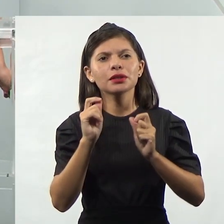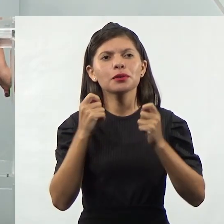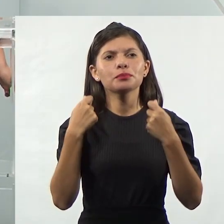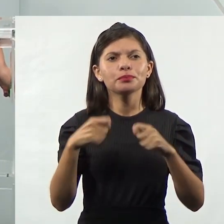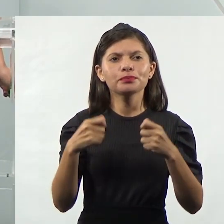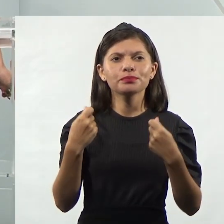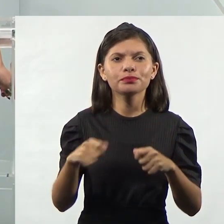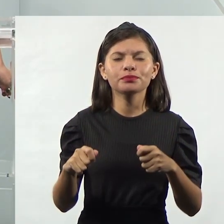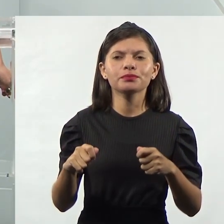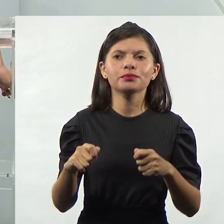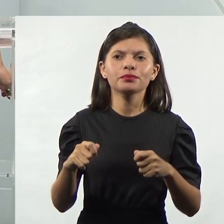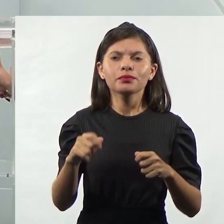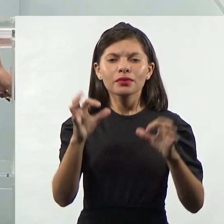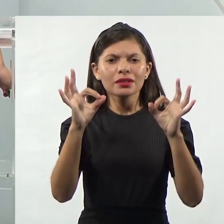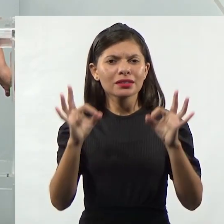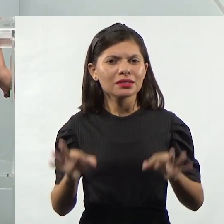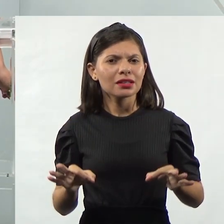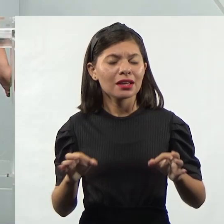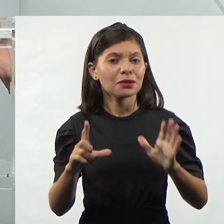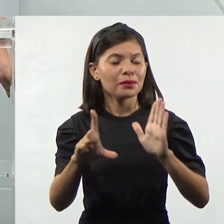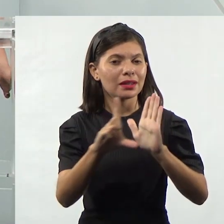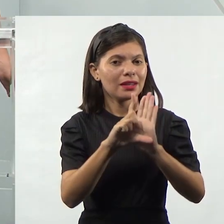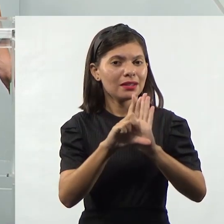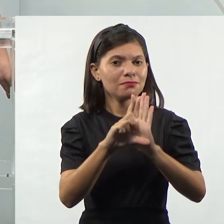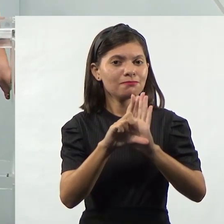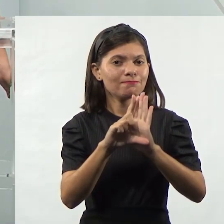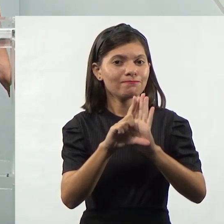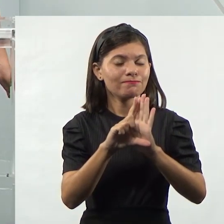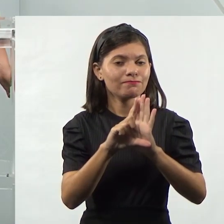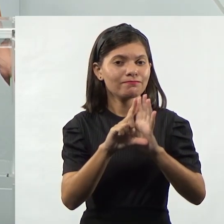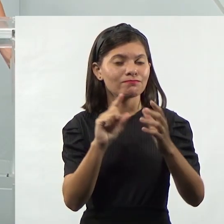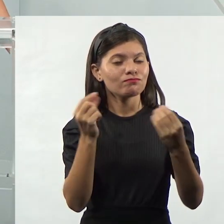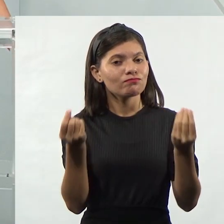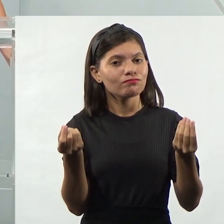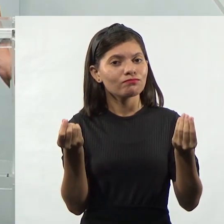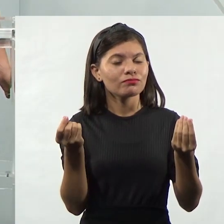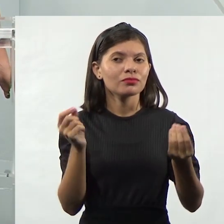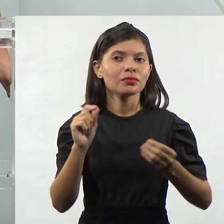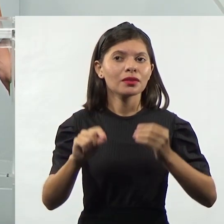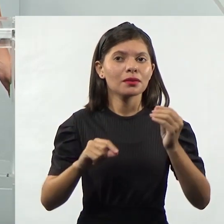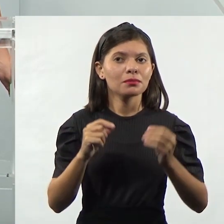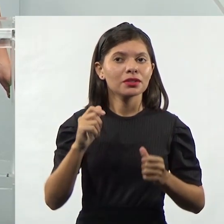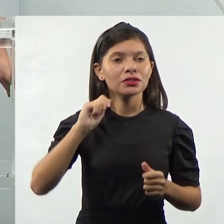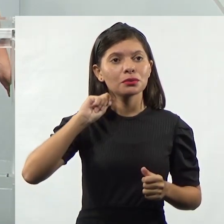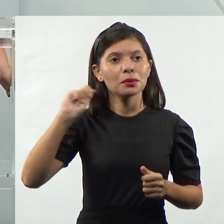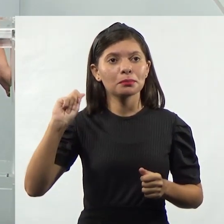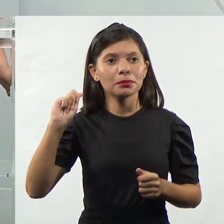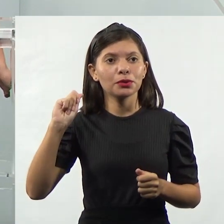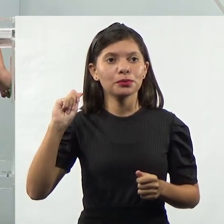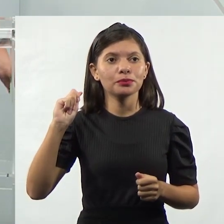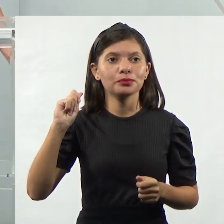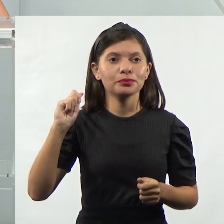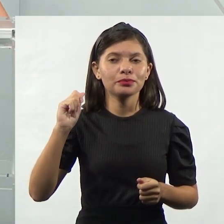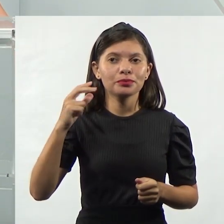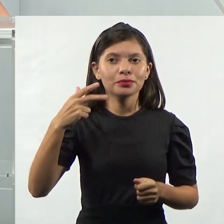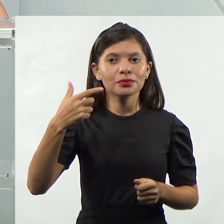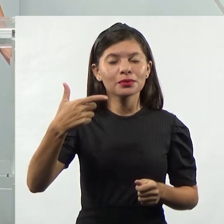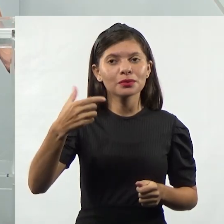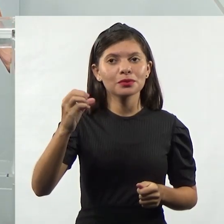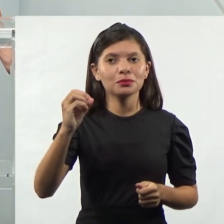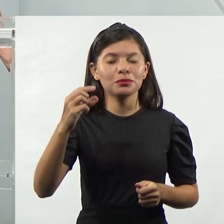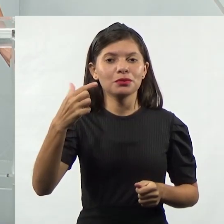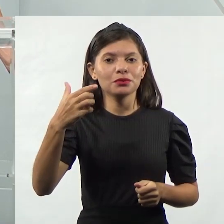vai ser possível a vigência plena da 14.133? A partir de 1/4 de 23, a gente